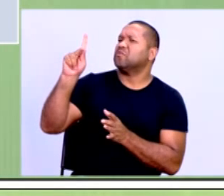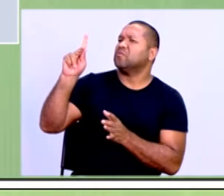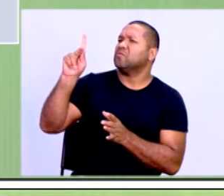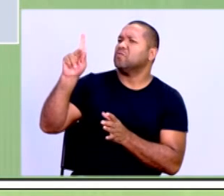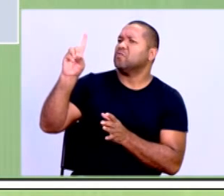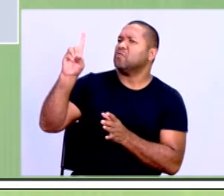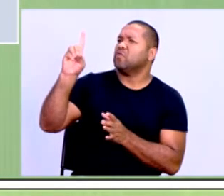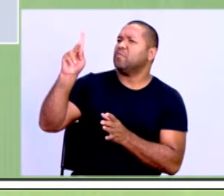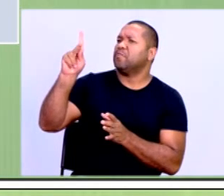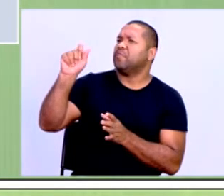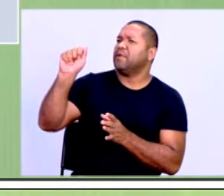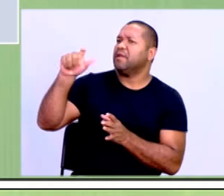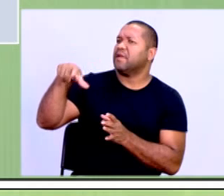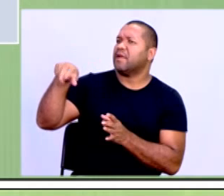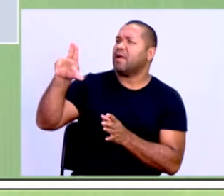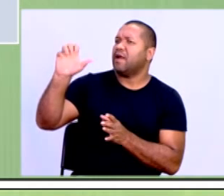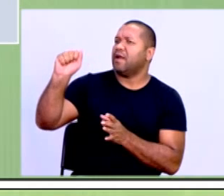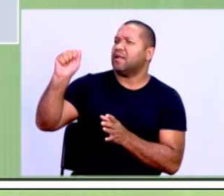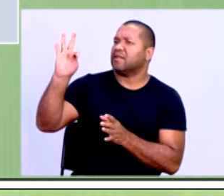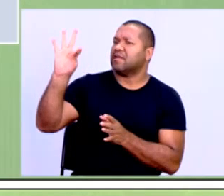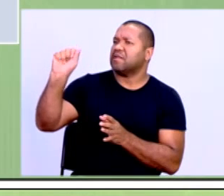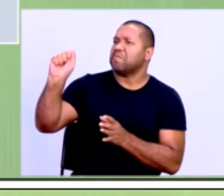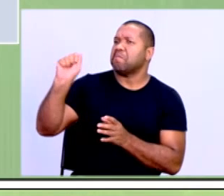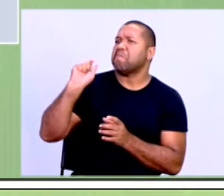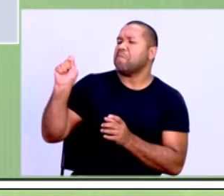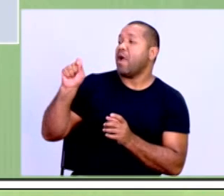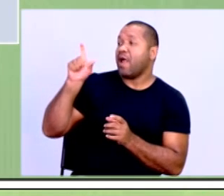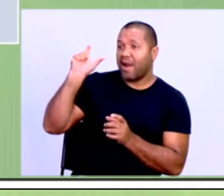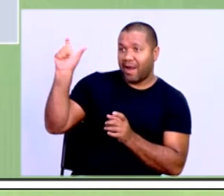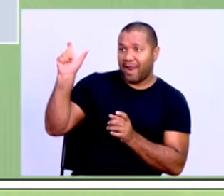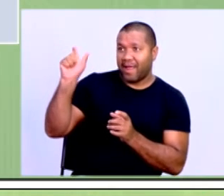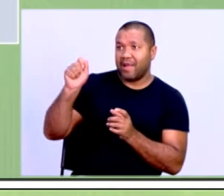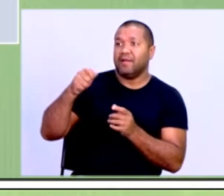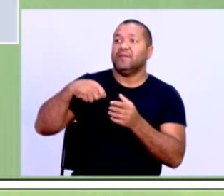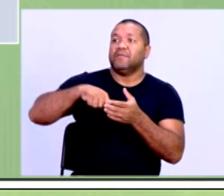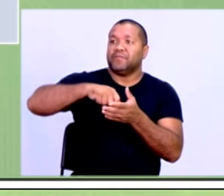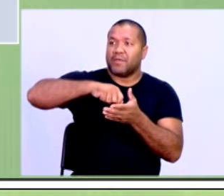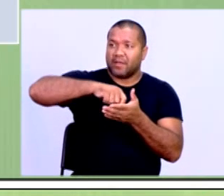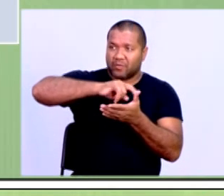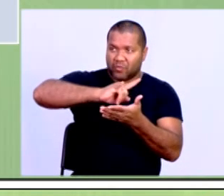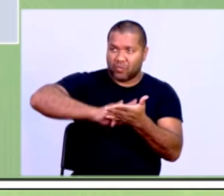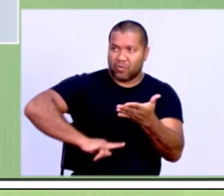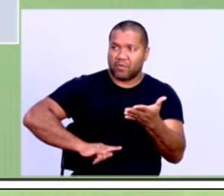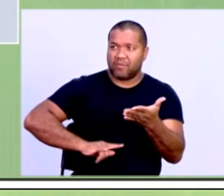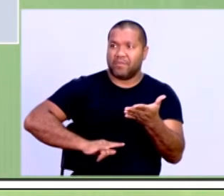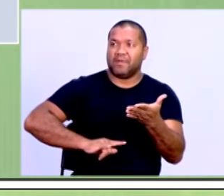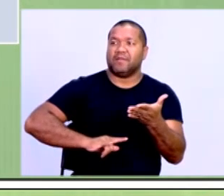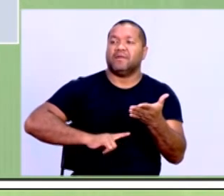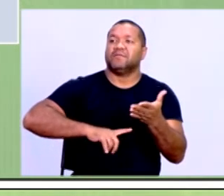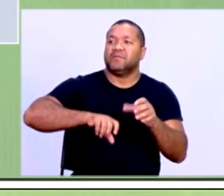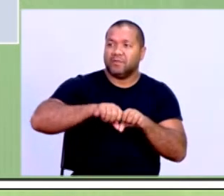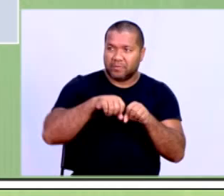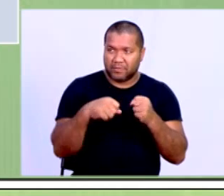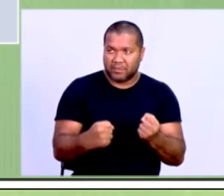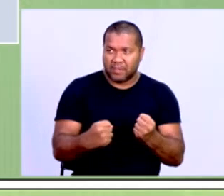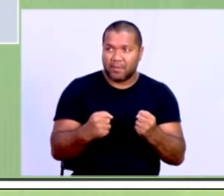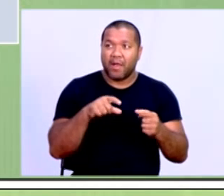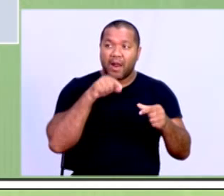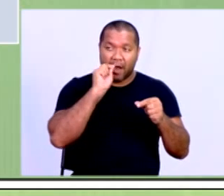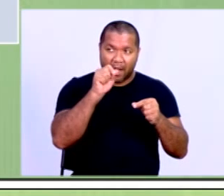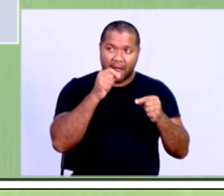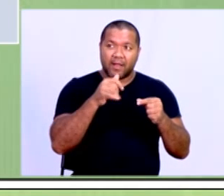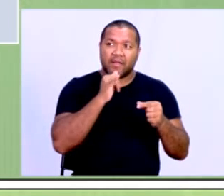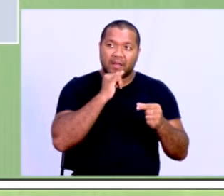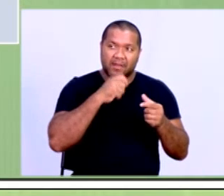Então, lá no meu sistema, na parte da documentação, na documentação do meu sistema, eu